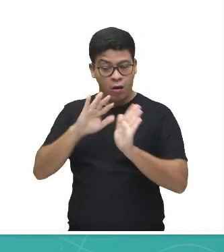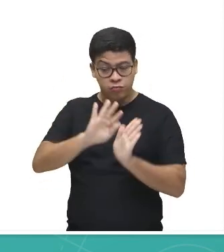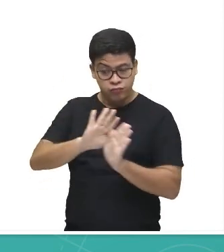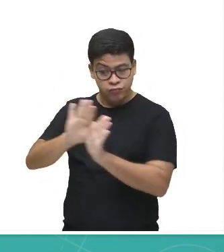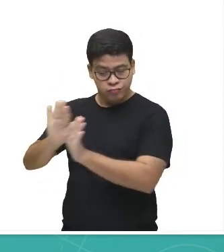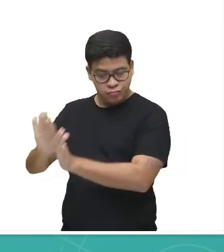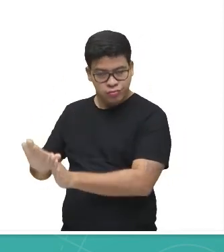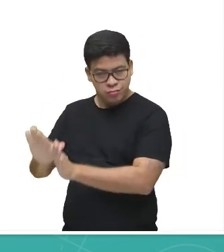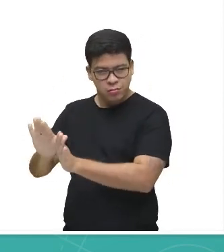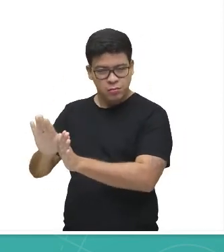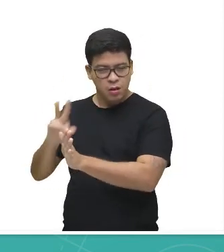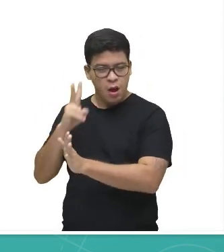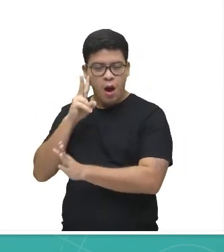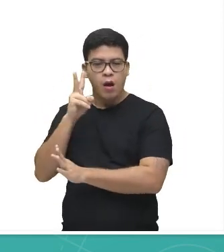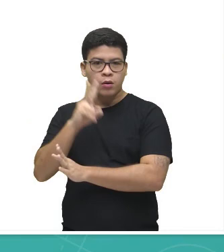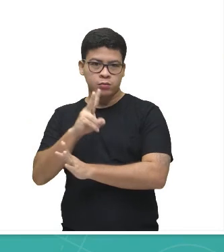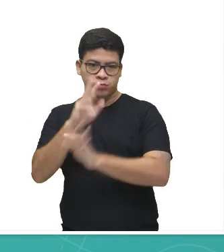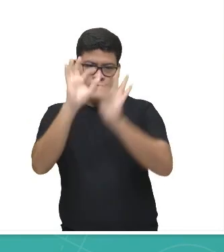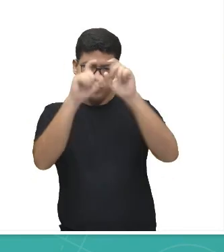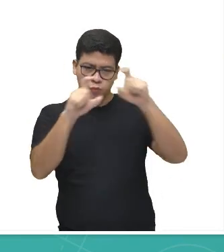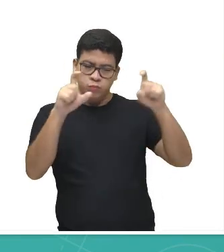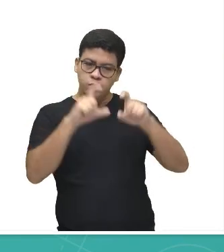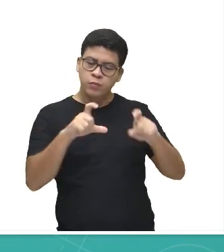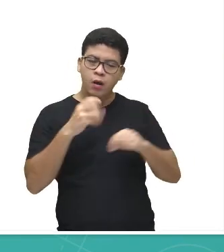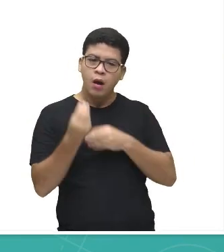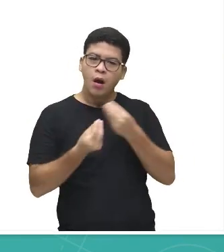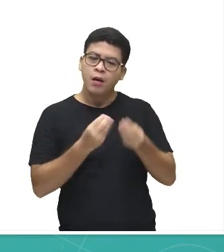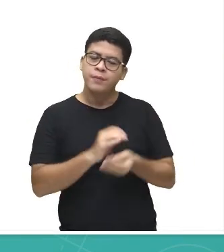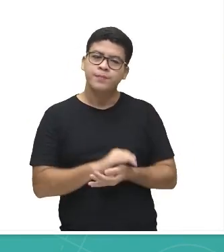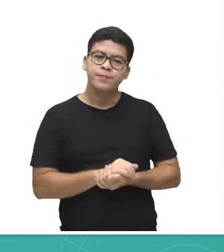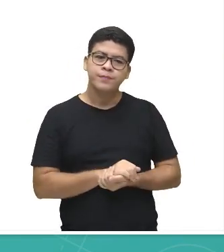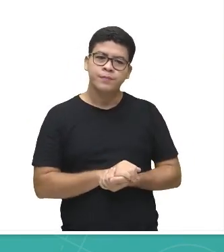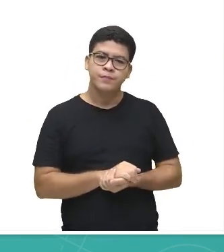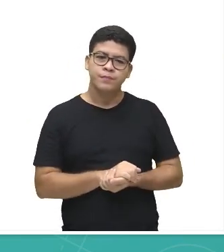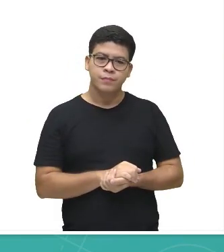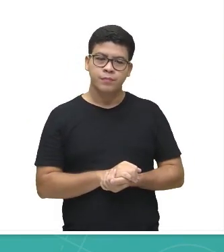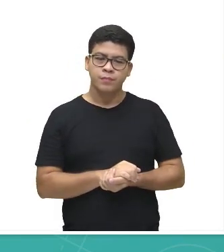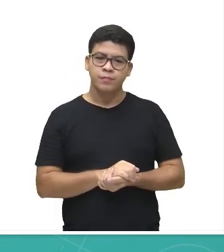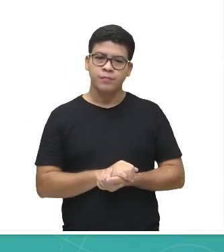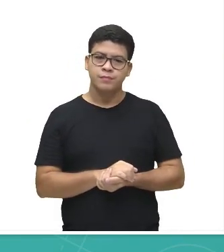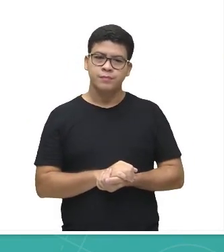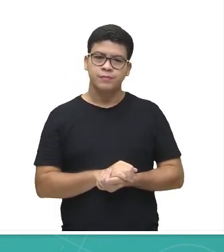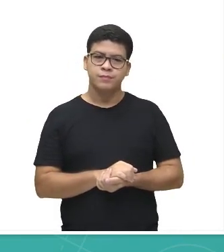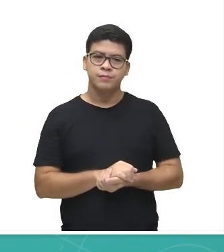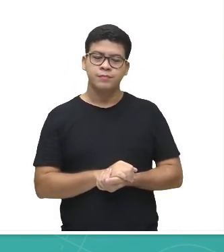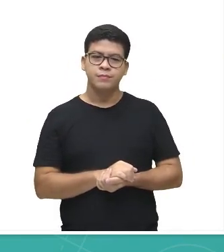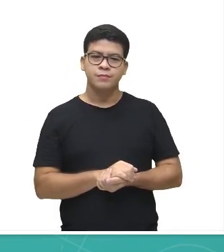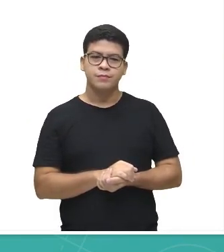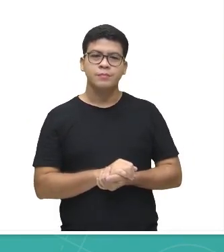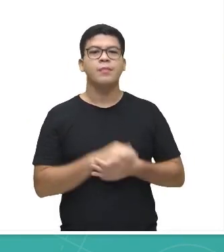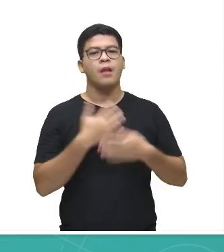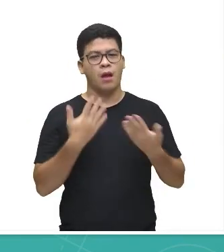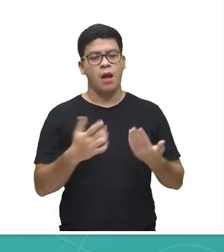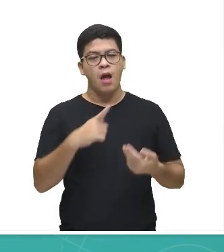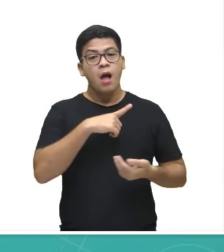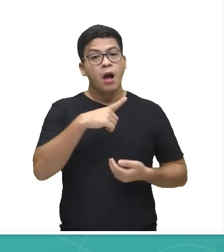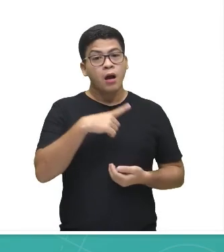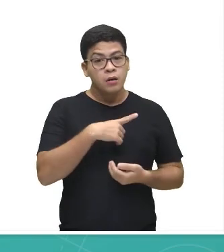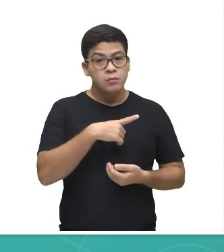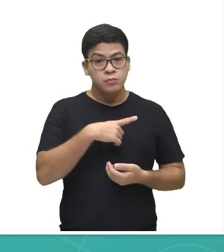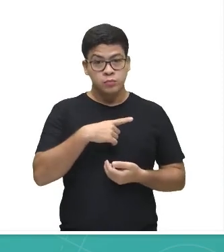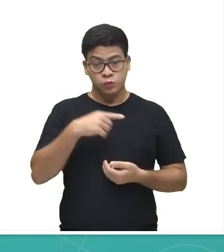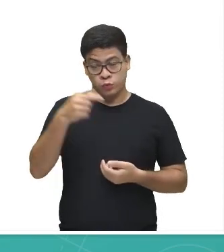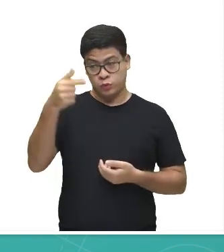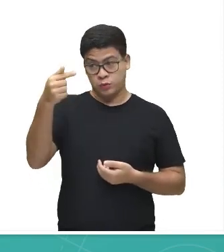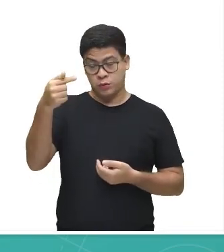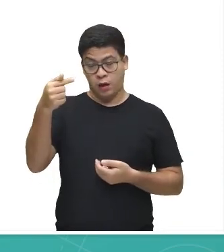a subtração. Percebam o seguinte, pessoal. Volta aqui comigo rapidamente, diretora, por favor. Eu tenho o 7,